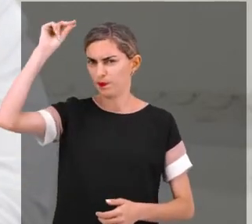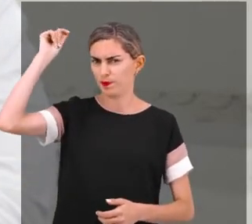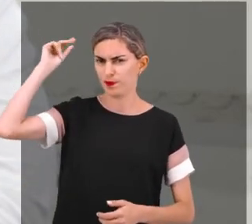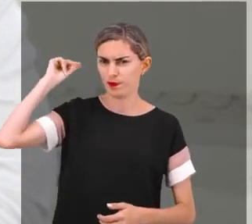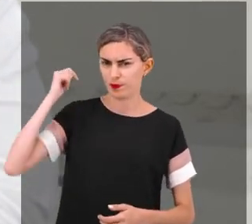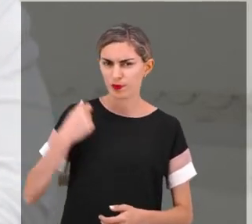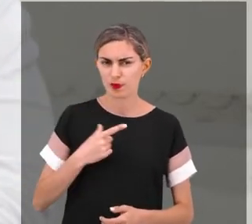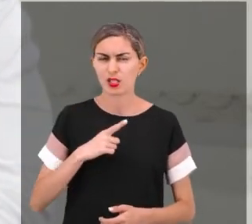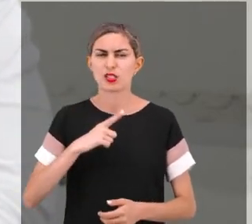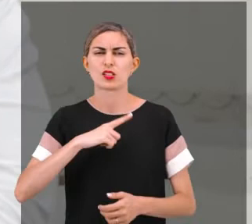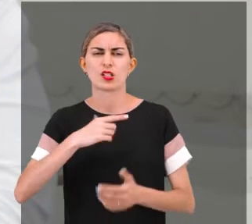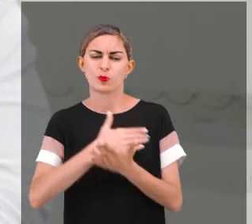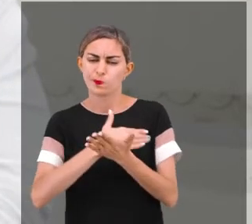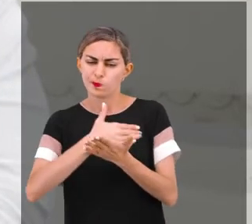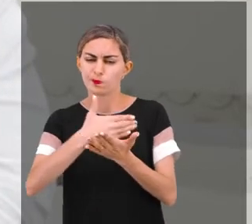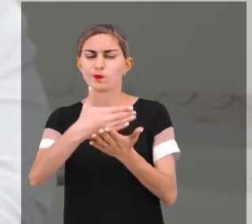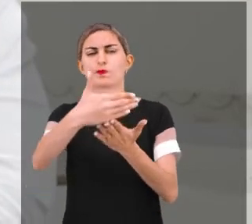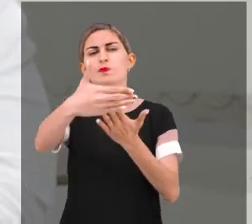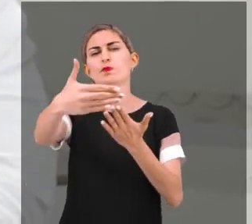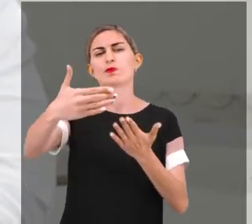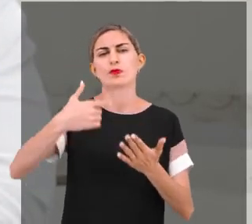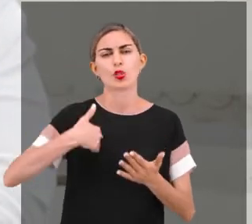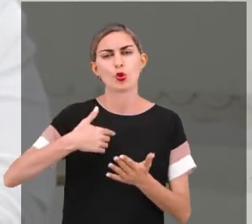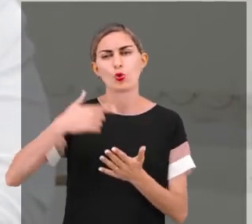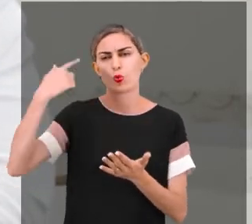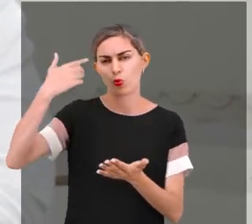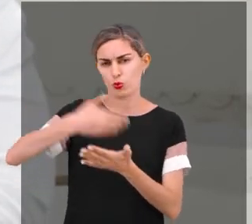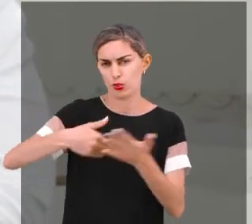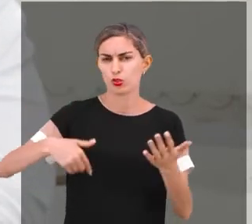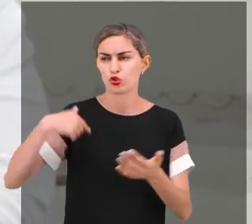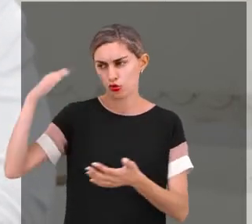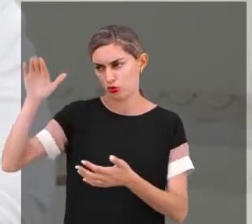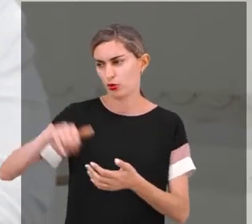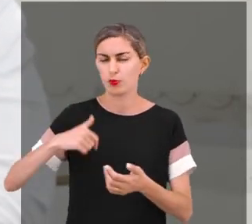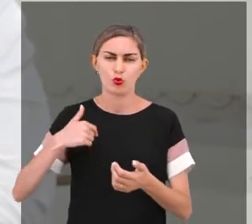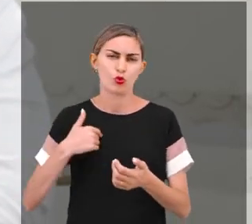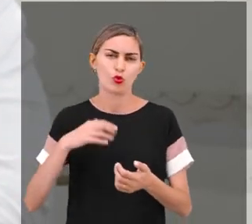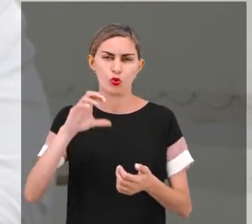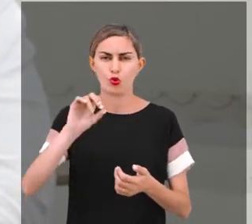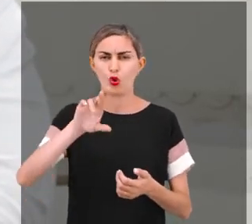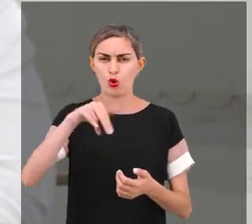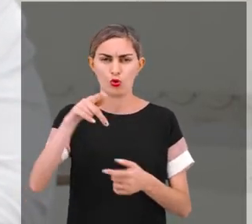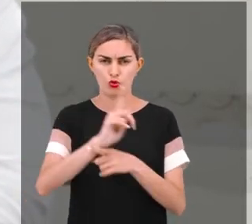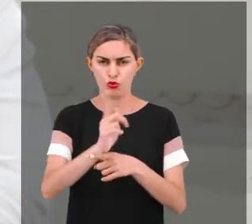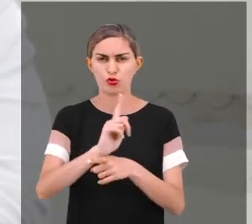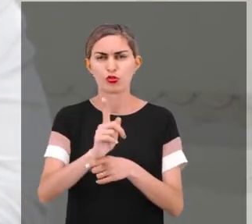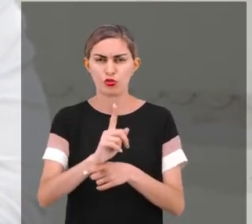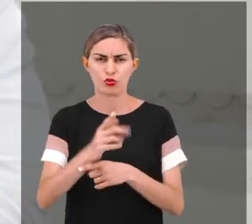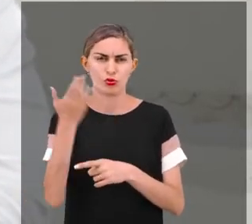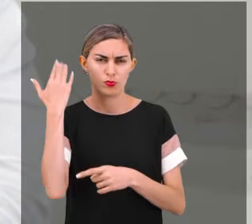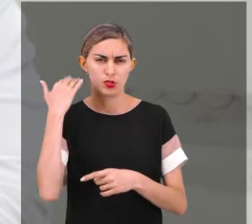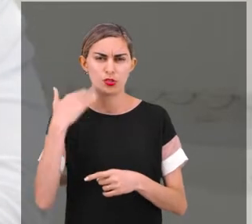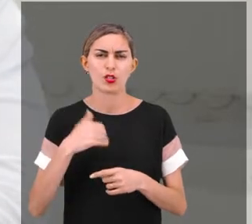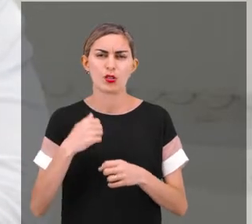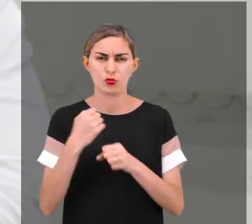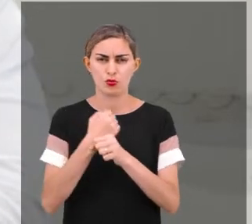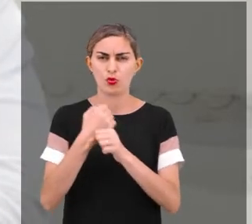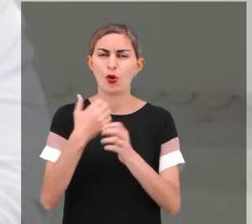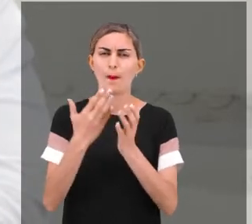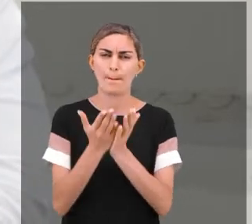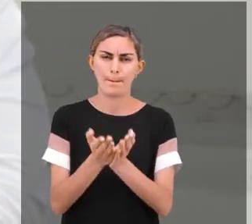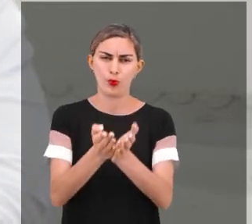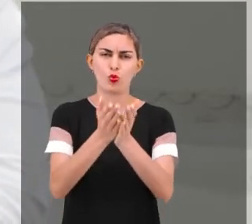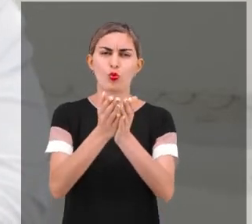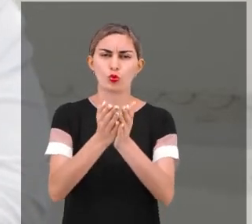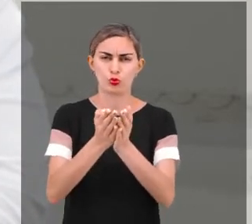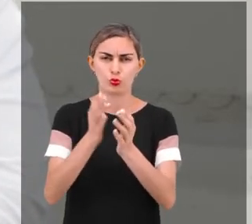época estava se iniciando e eu fui contratado pelo órgão gestor de mão de obra do Porto do